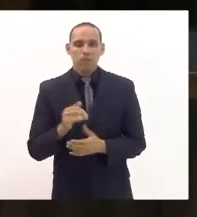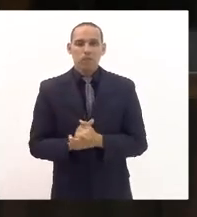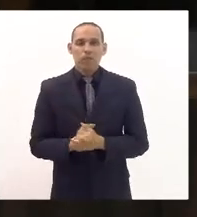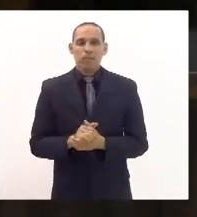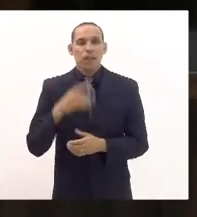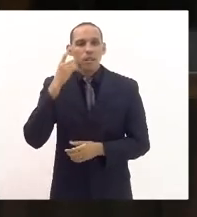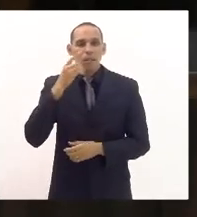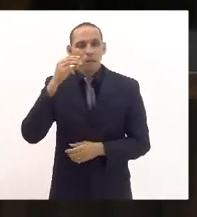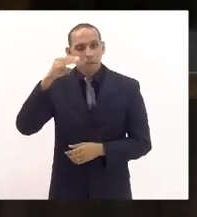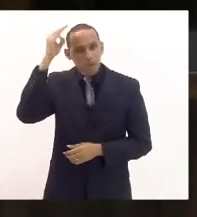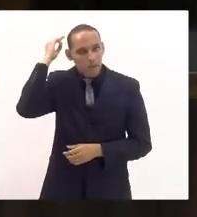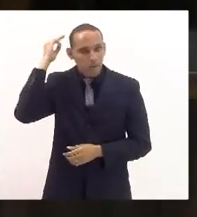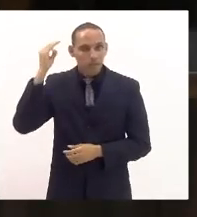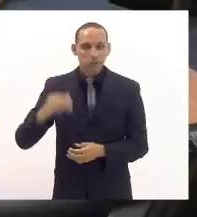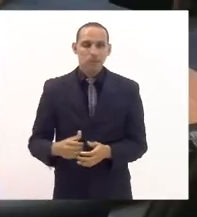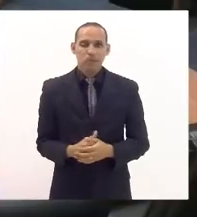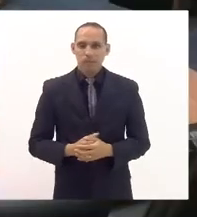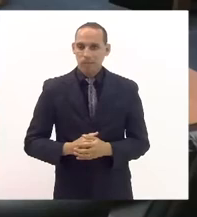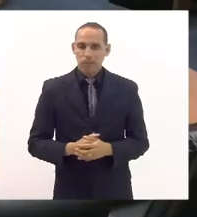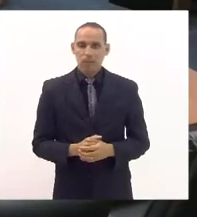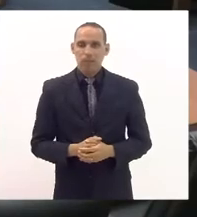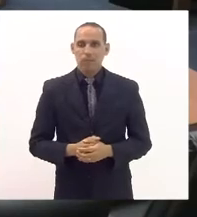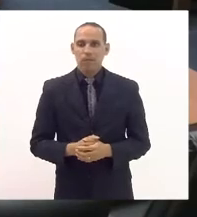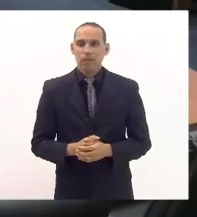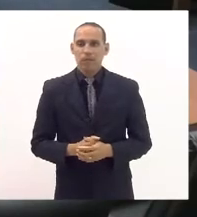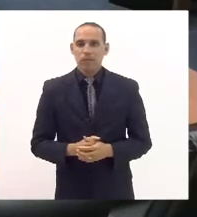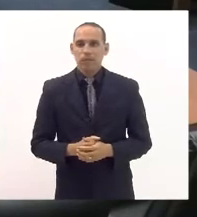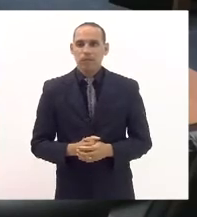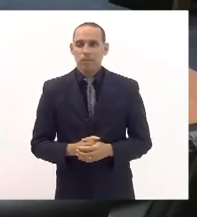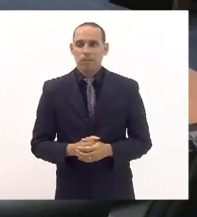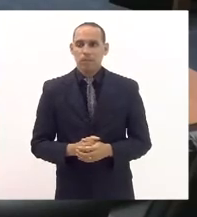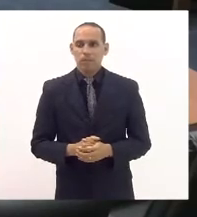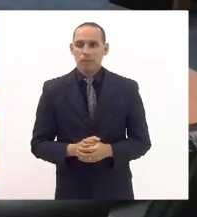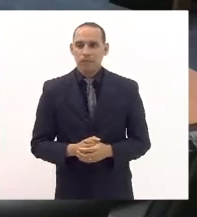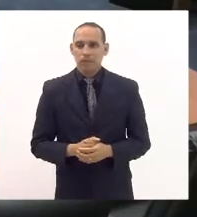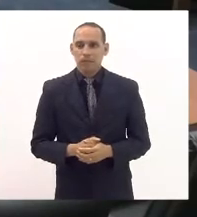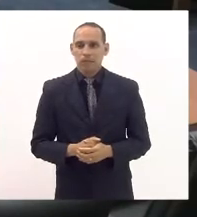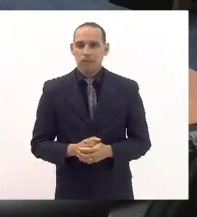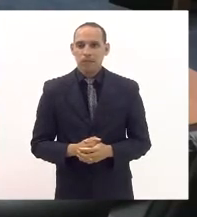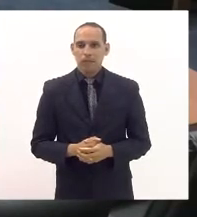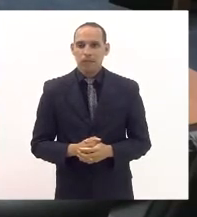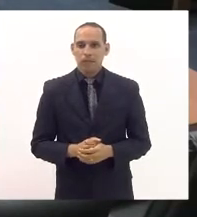Deputado Márcio Pacheco E aí